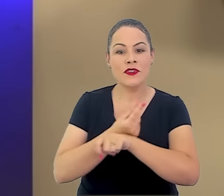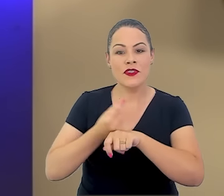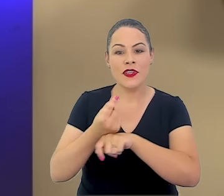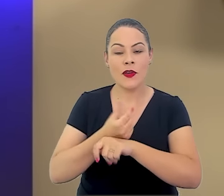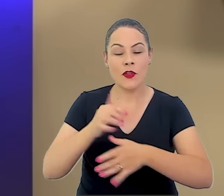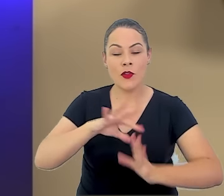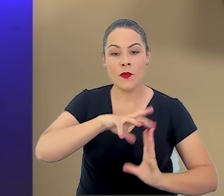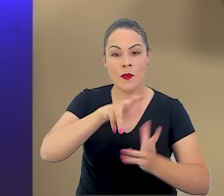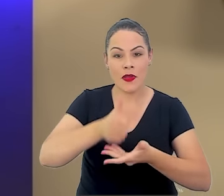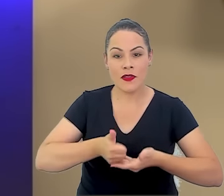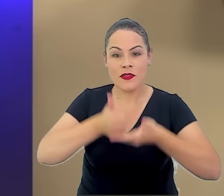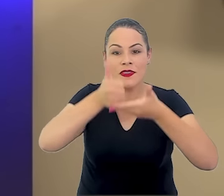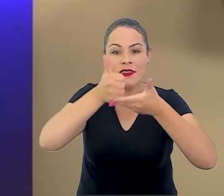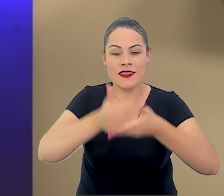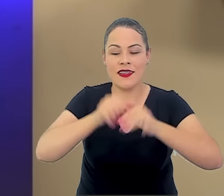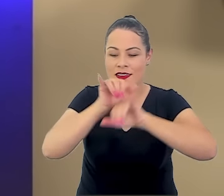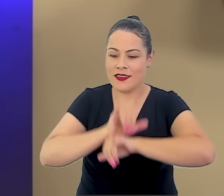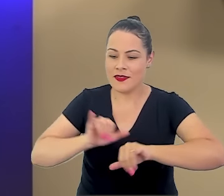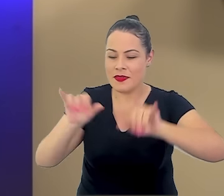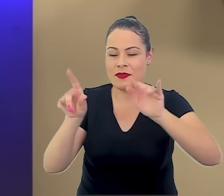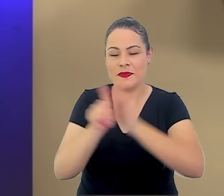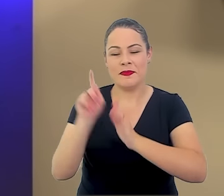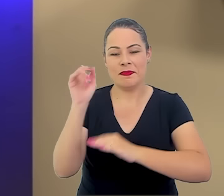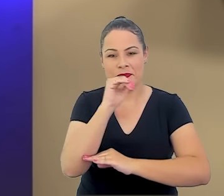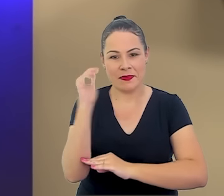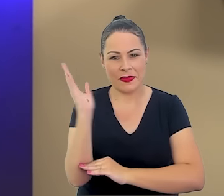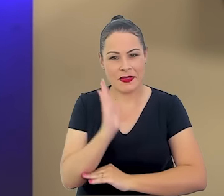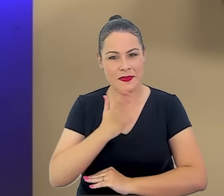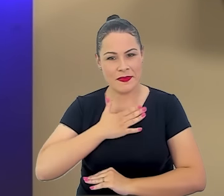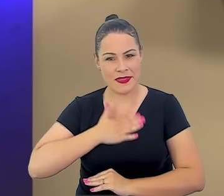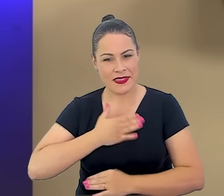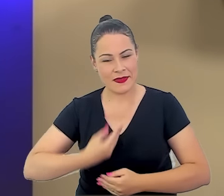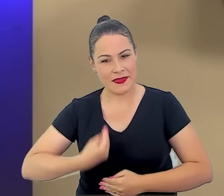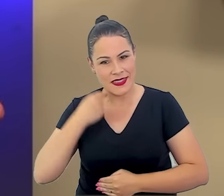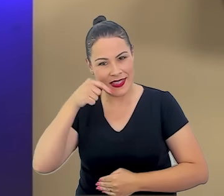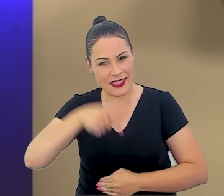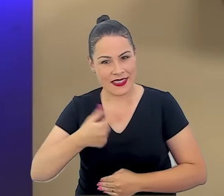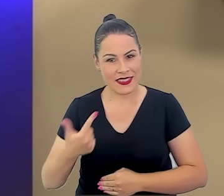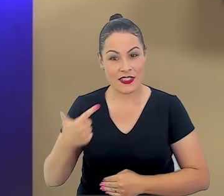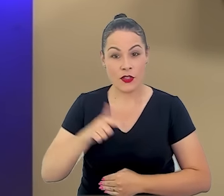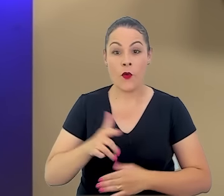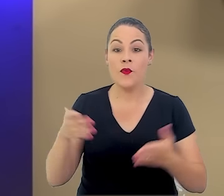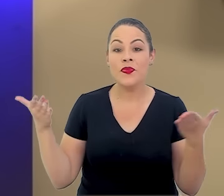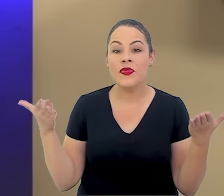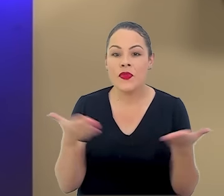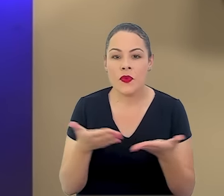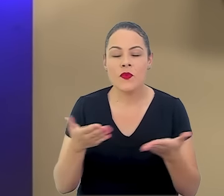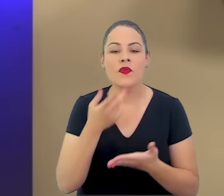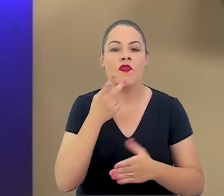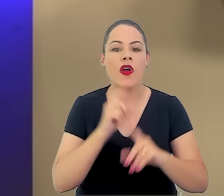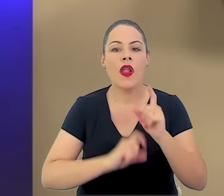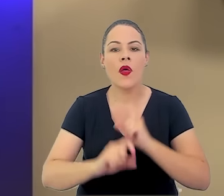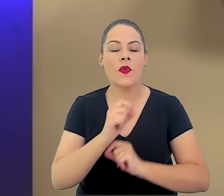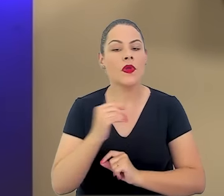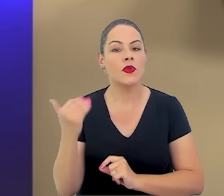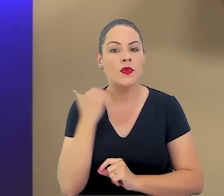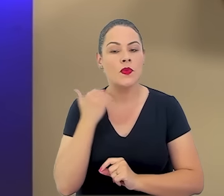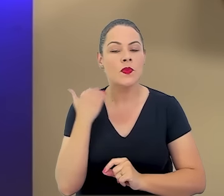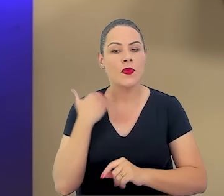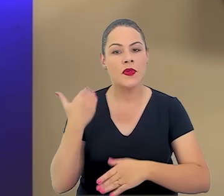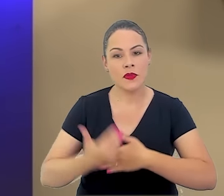sustentável da imprensa brasileira. Prazer estar aqui de novo. E hoje vamos falar dos bancos